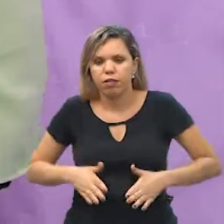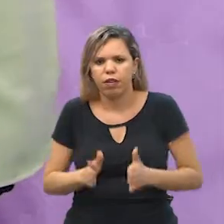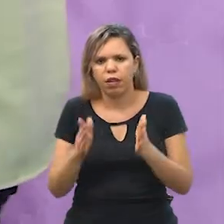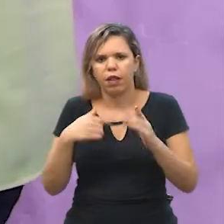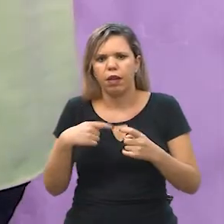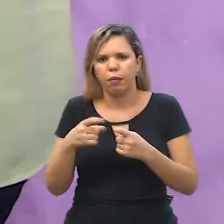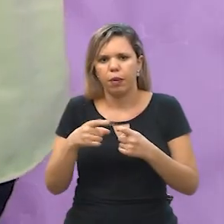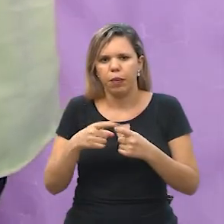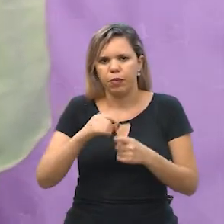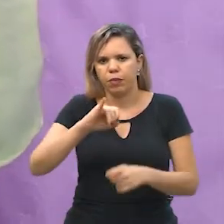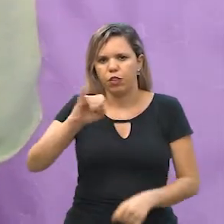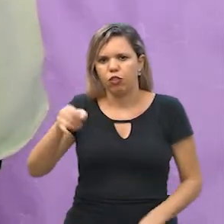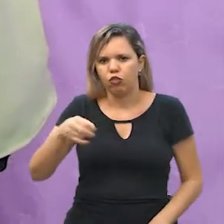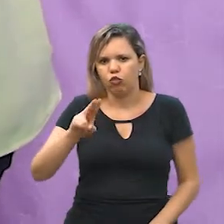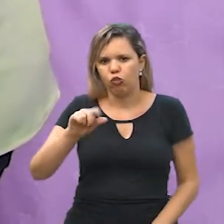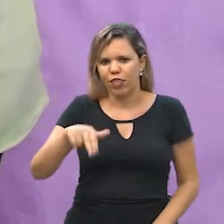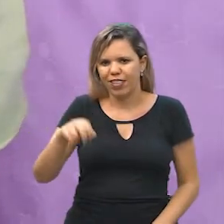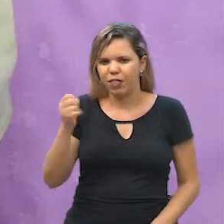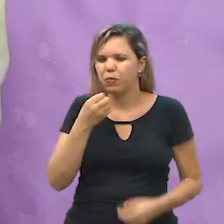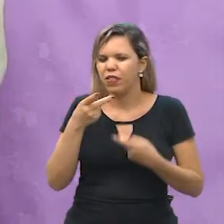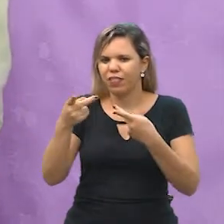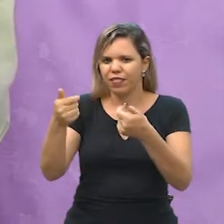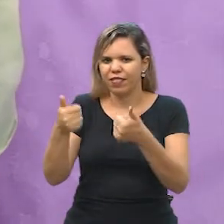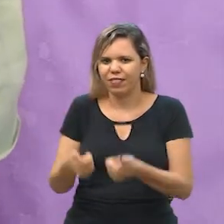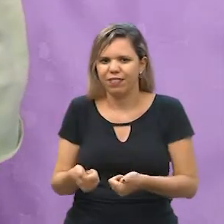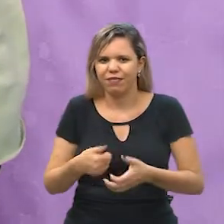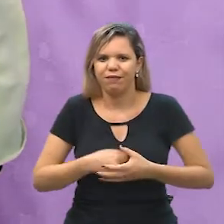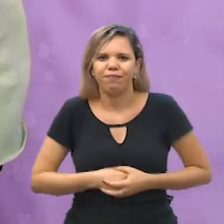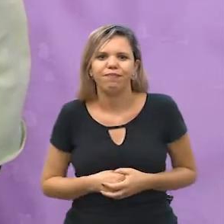médica Juliane. Tudo bem? Seja bem-vinda aqui.